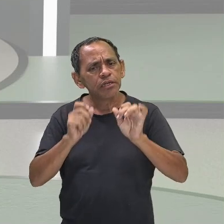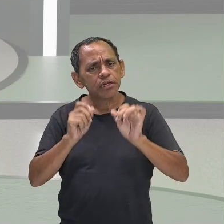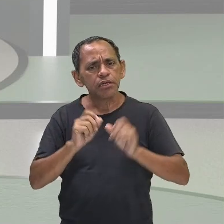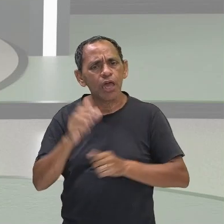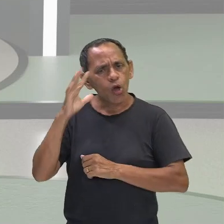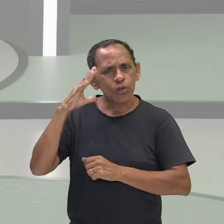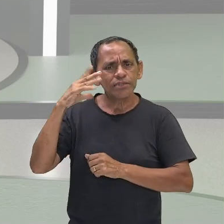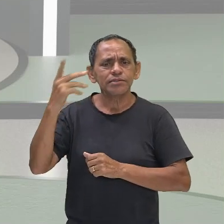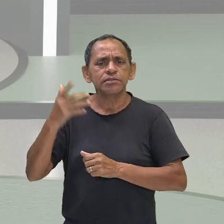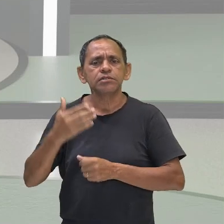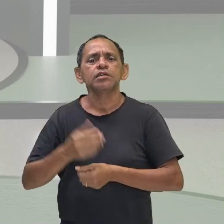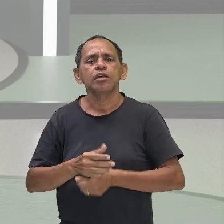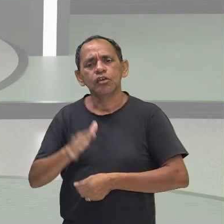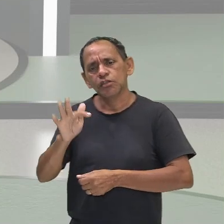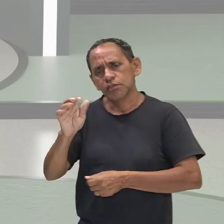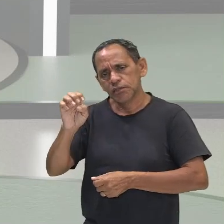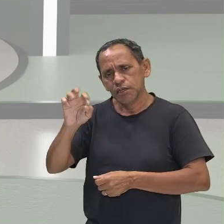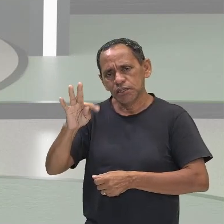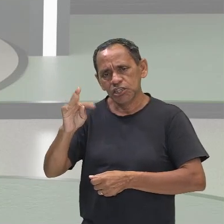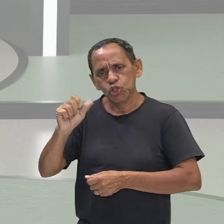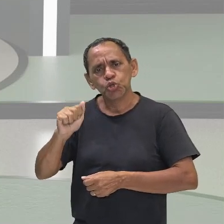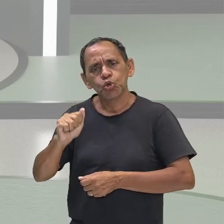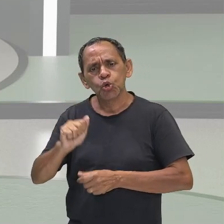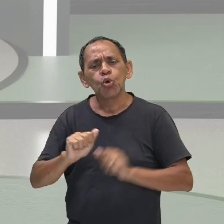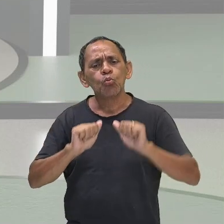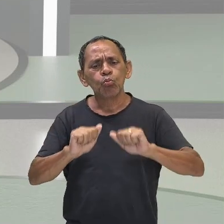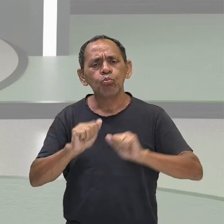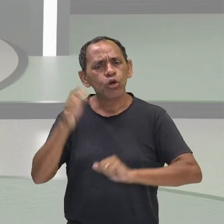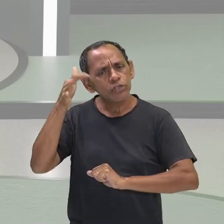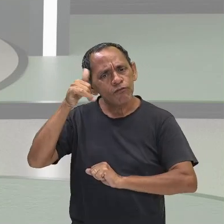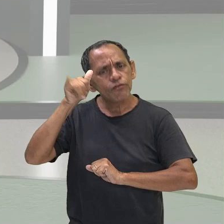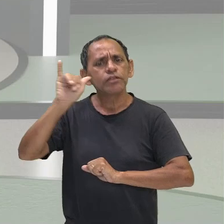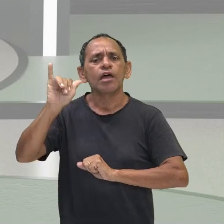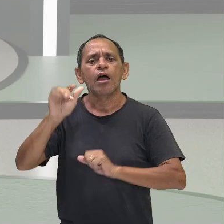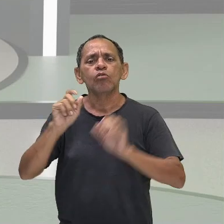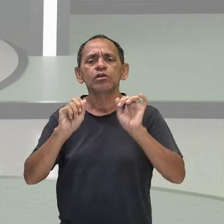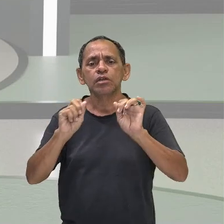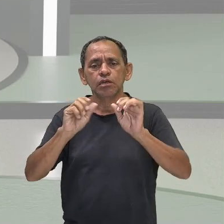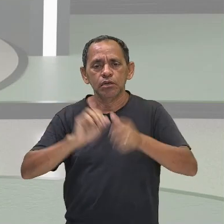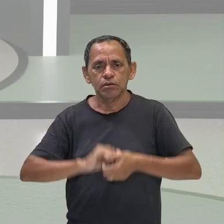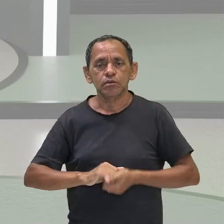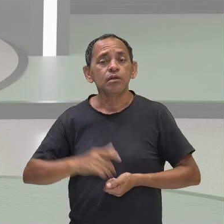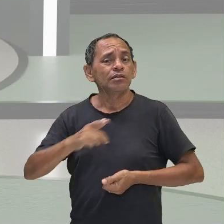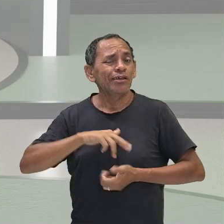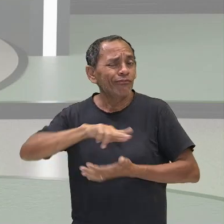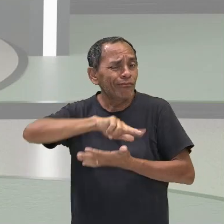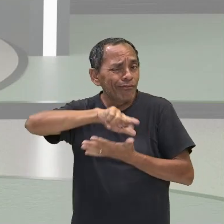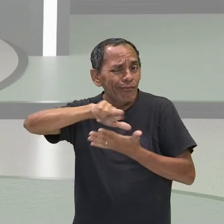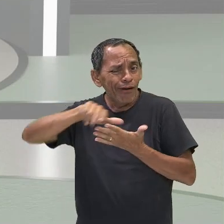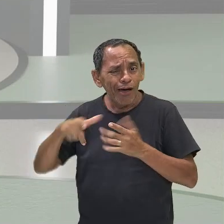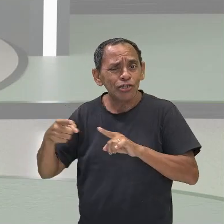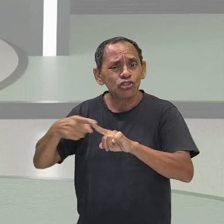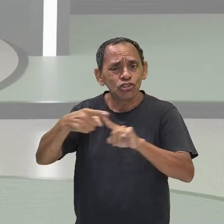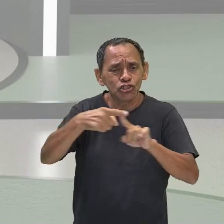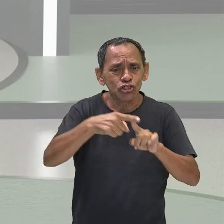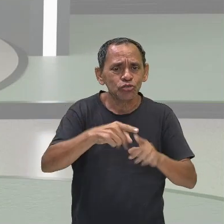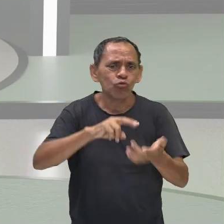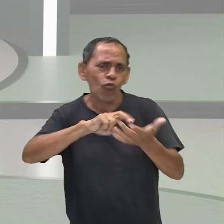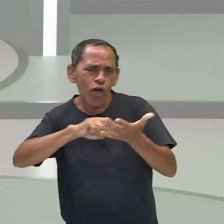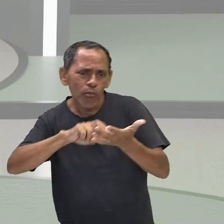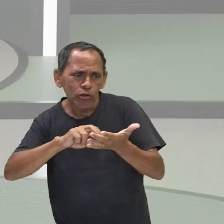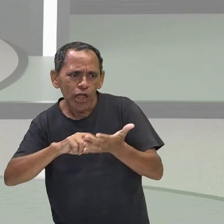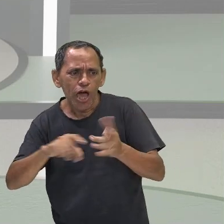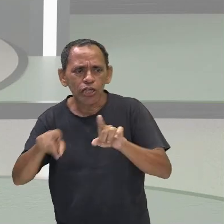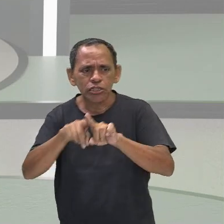e com o feto e o que a gente pode evitar. E tem muita coisa aí, tem muito vocabulário para